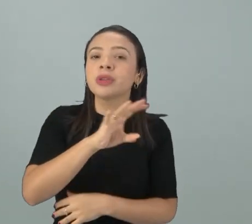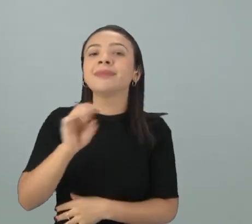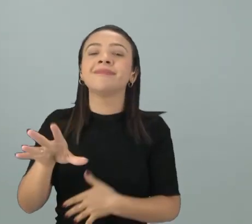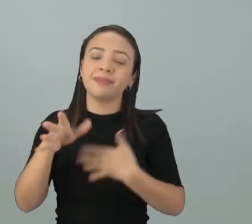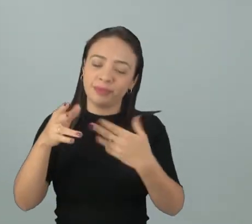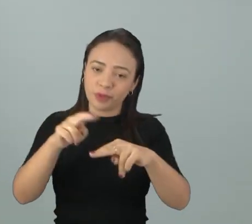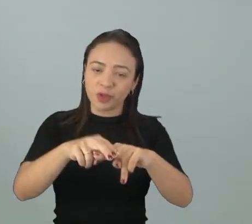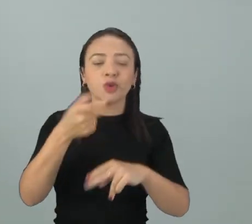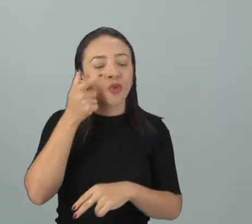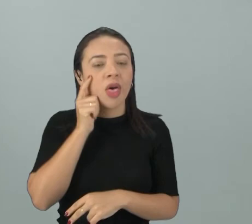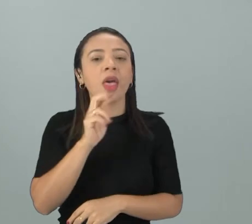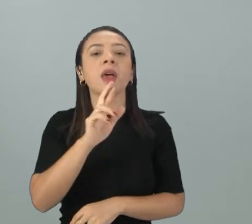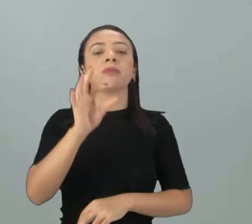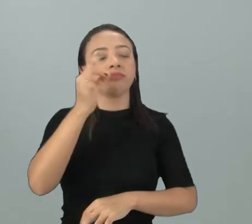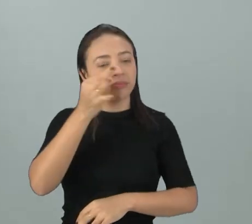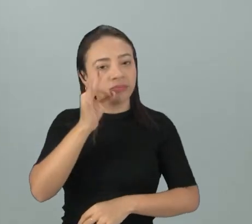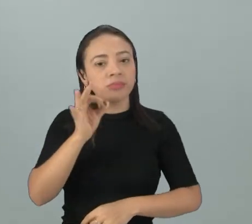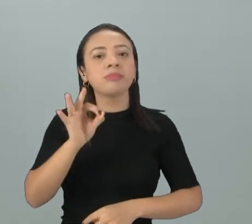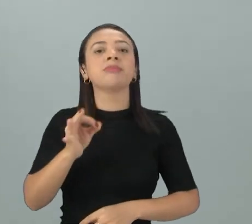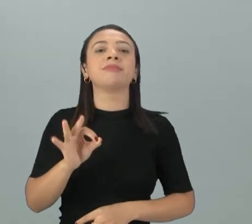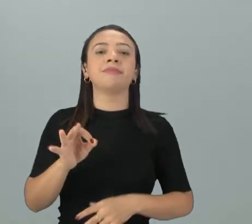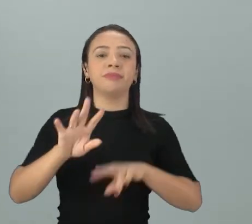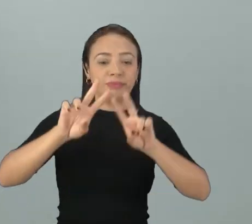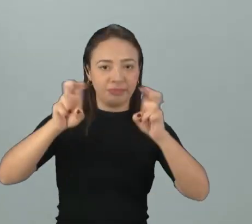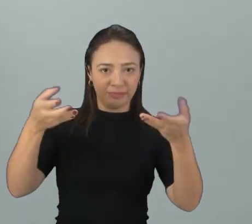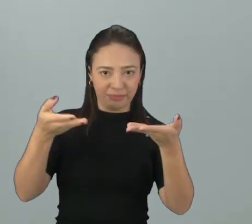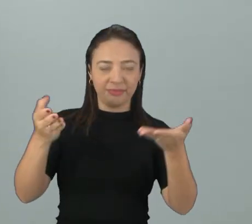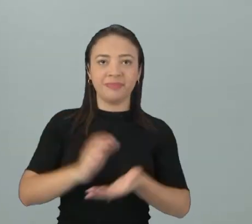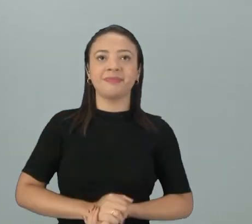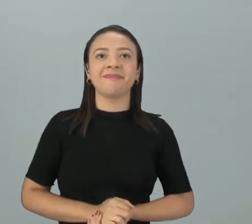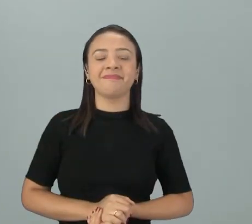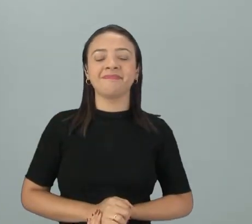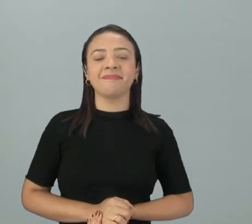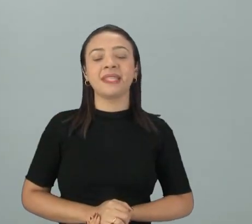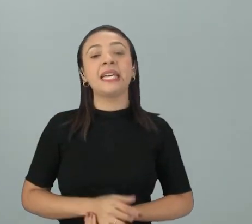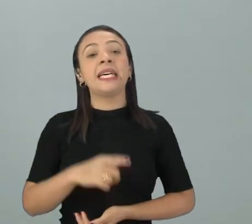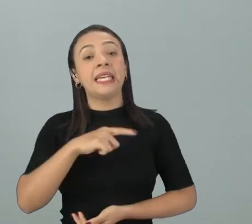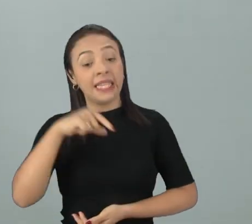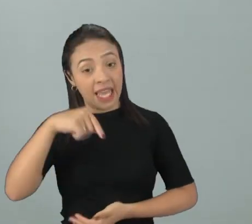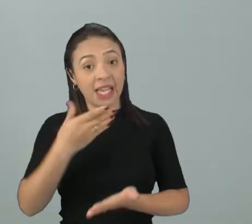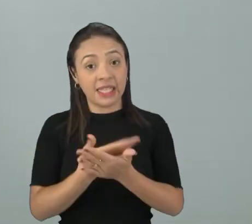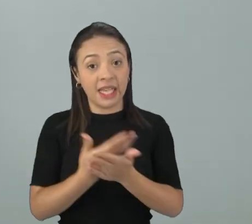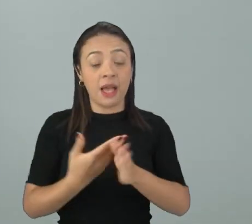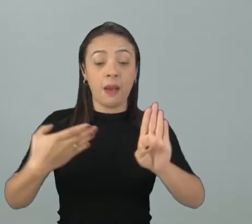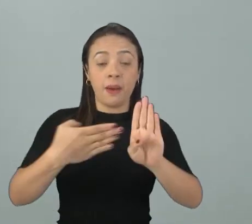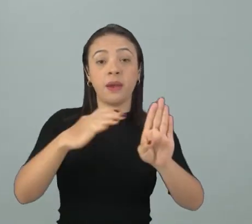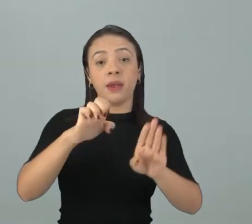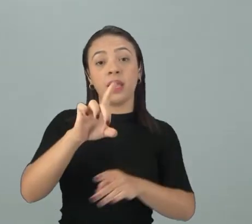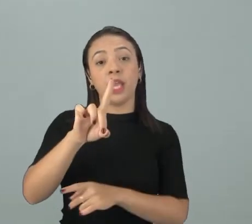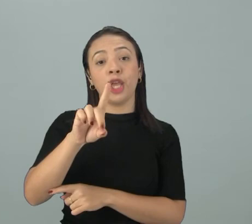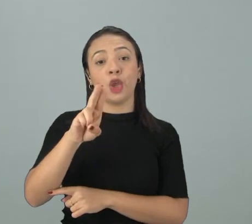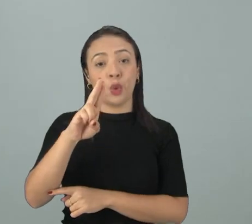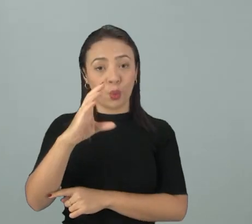ali a maioria das questões que envolvem essa temática, tá? Essa aula vai ficar lá na plataforma Eduque, para vocês